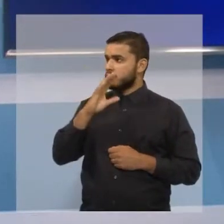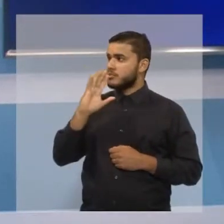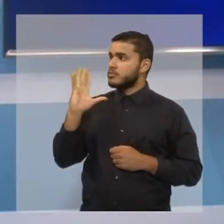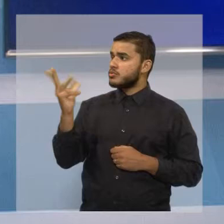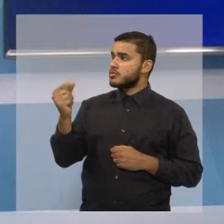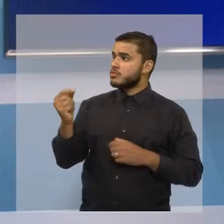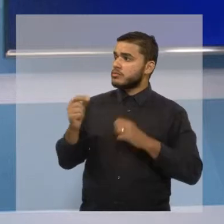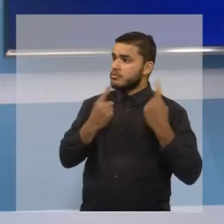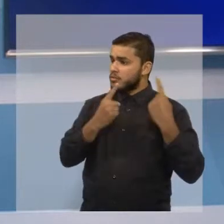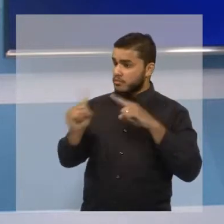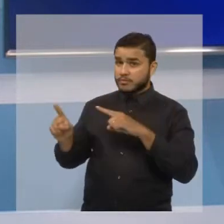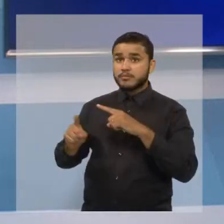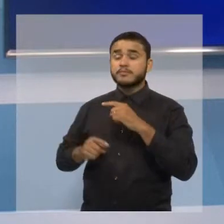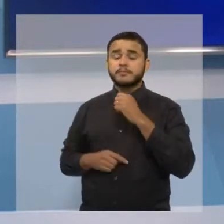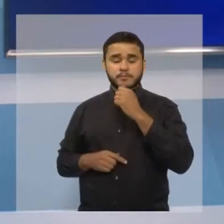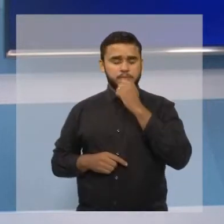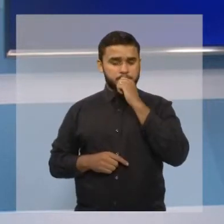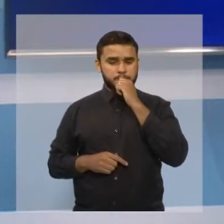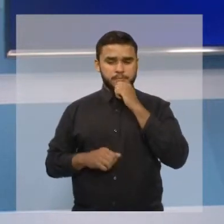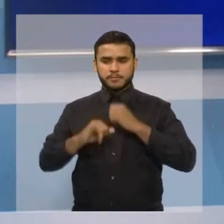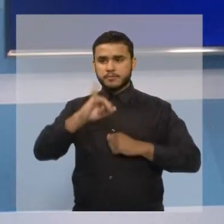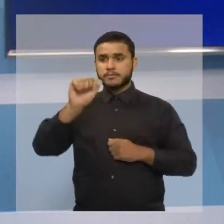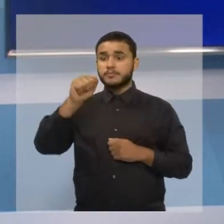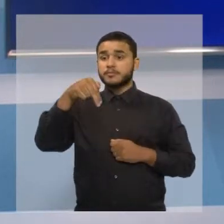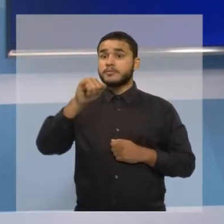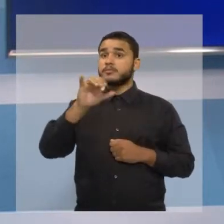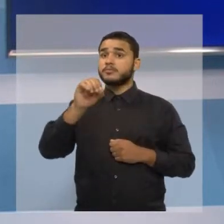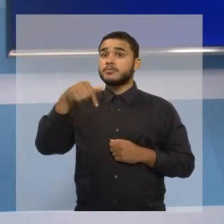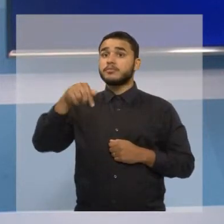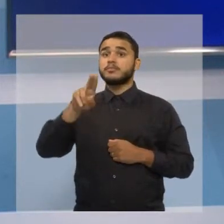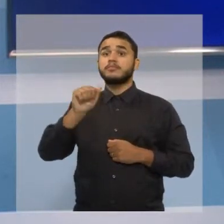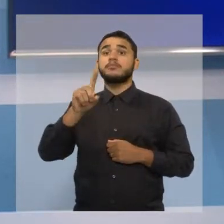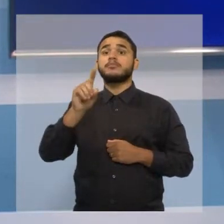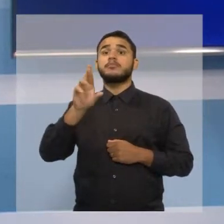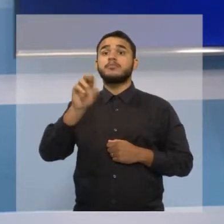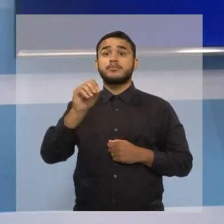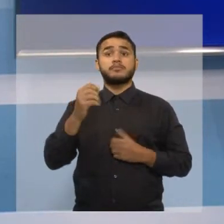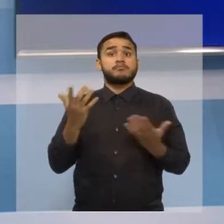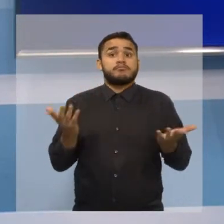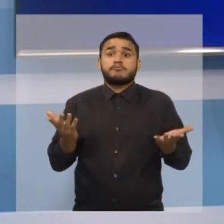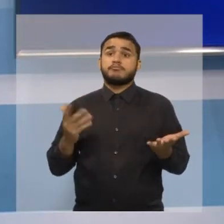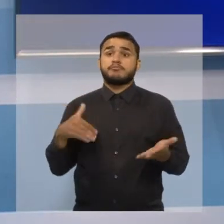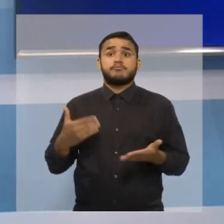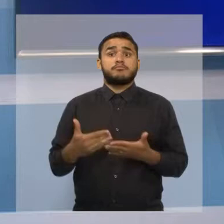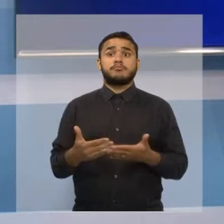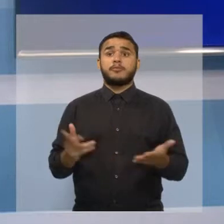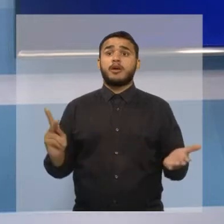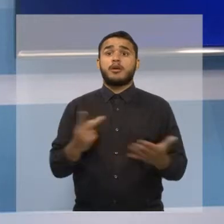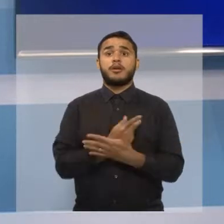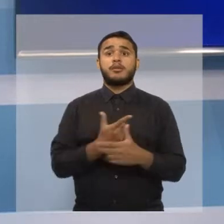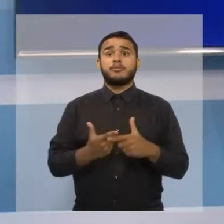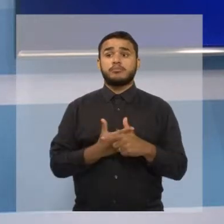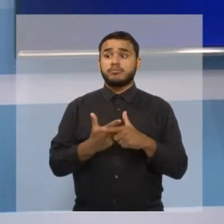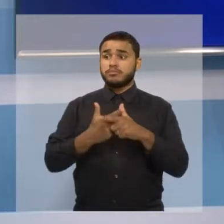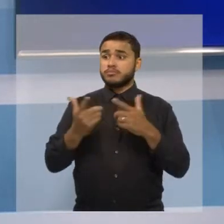outros. Parafraseando Jânio Quadros, deu no que deu. Deu no que